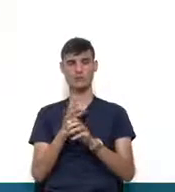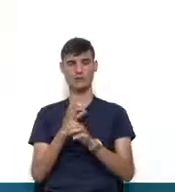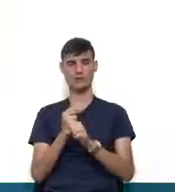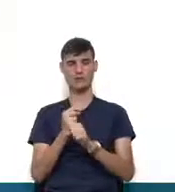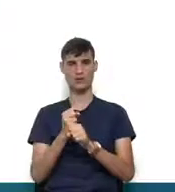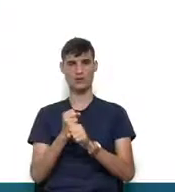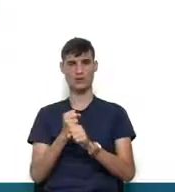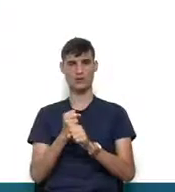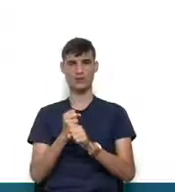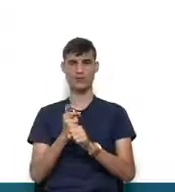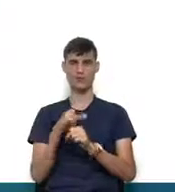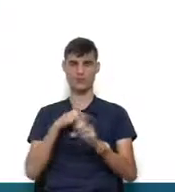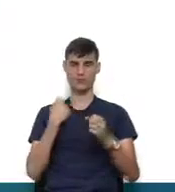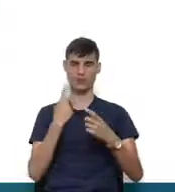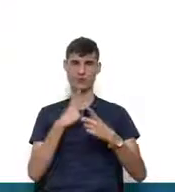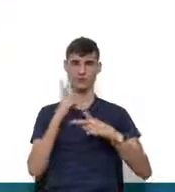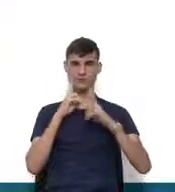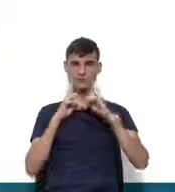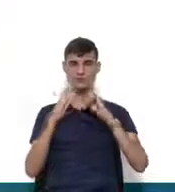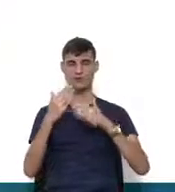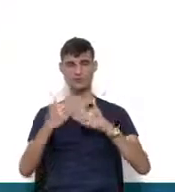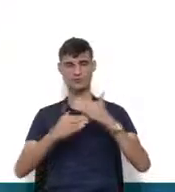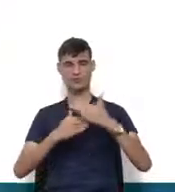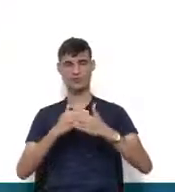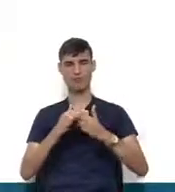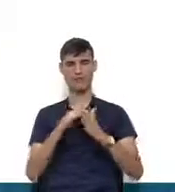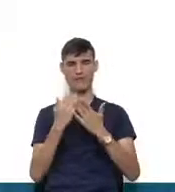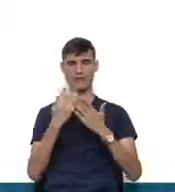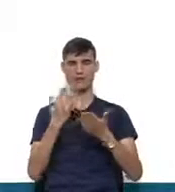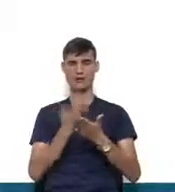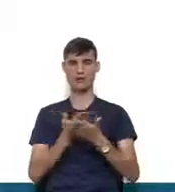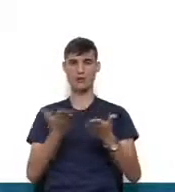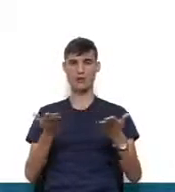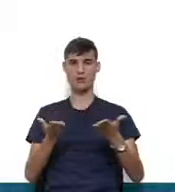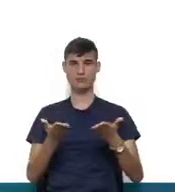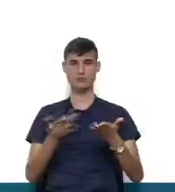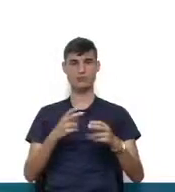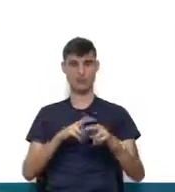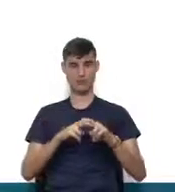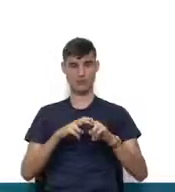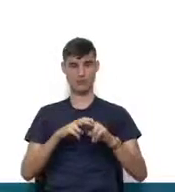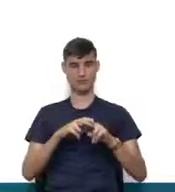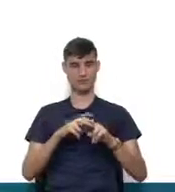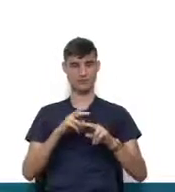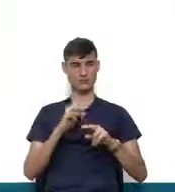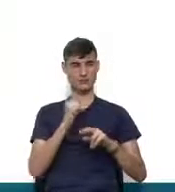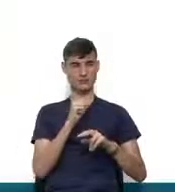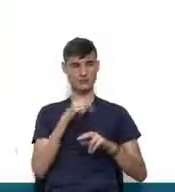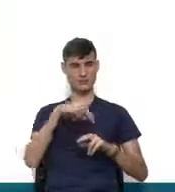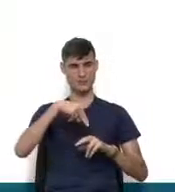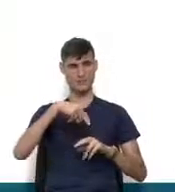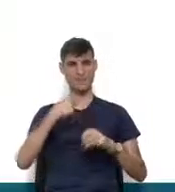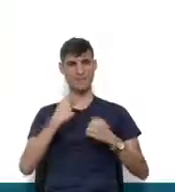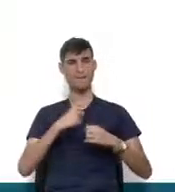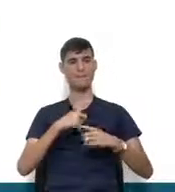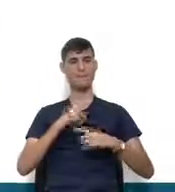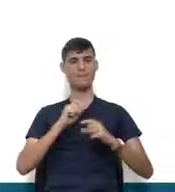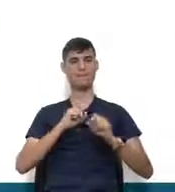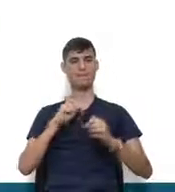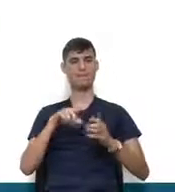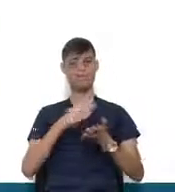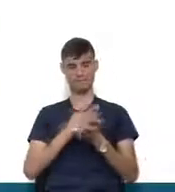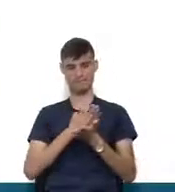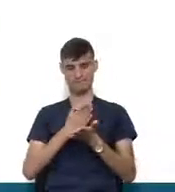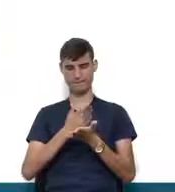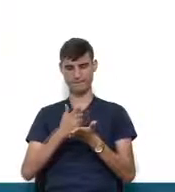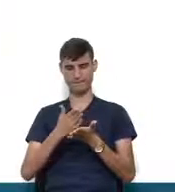somatória, que é o que nós vamos trabalhar bastante na aula de hoje. Então, esse Sn, ele pode ser a